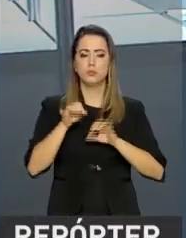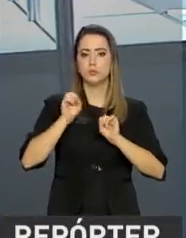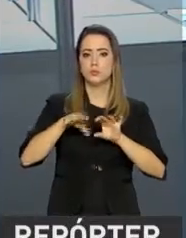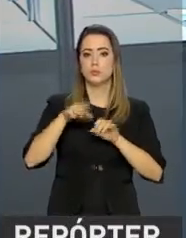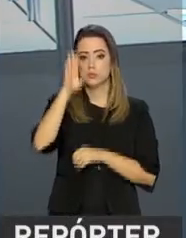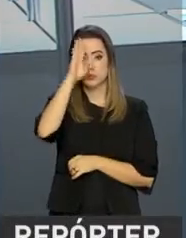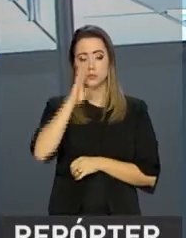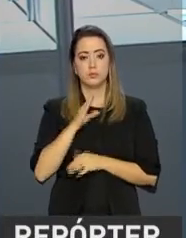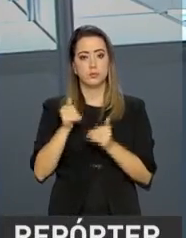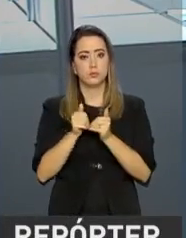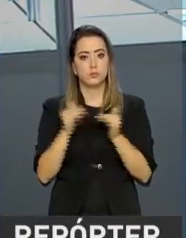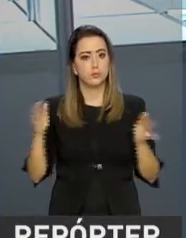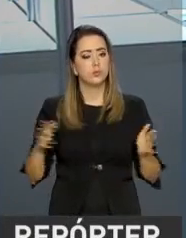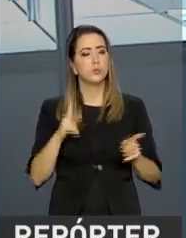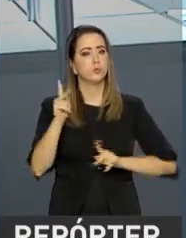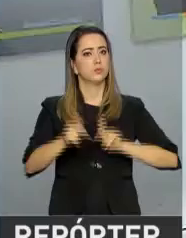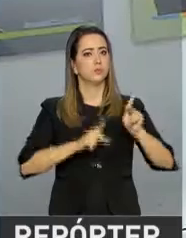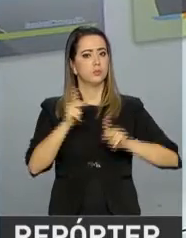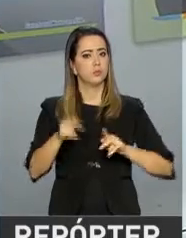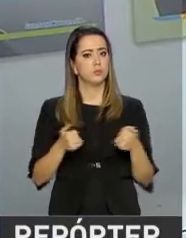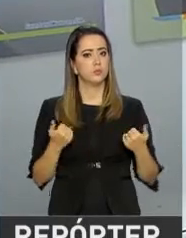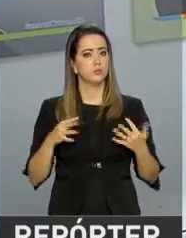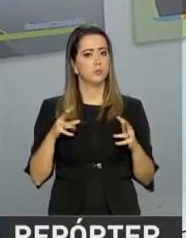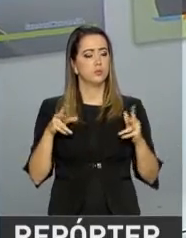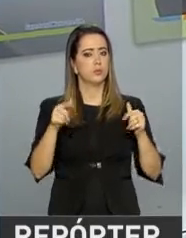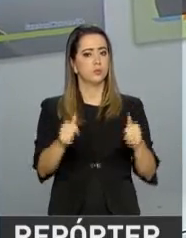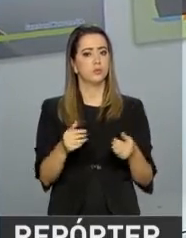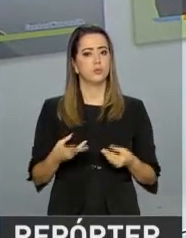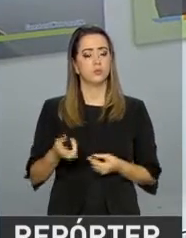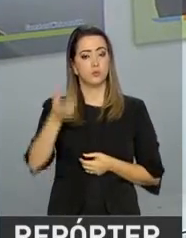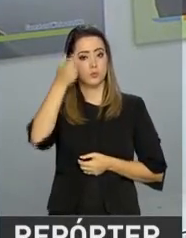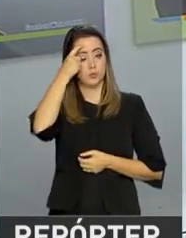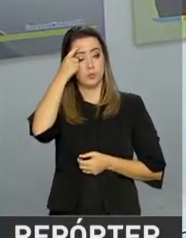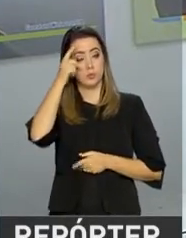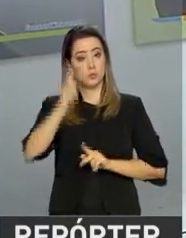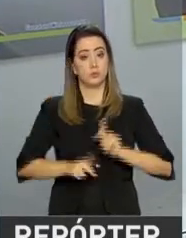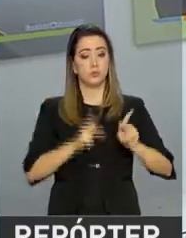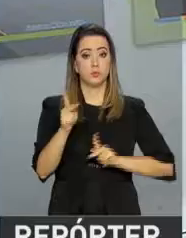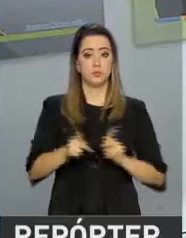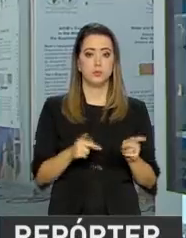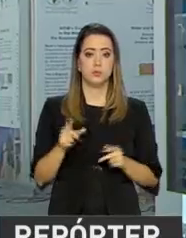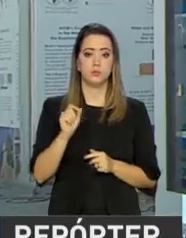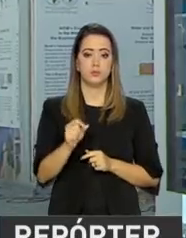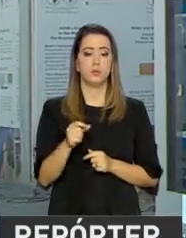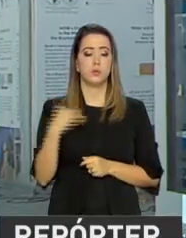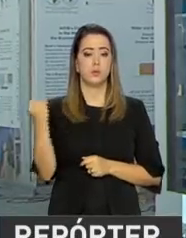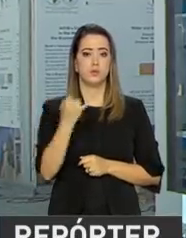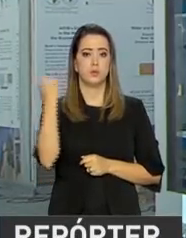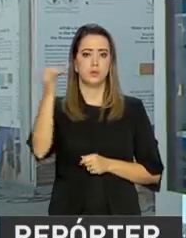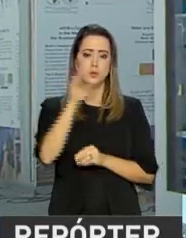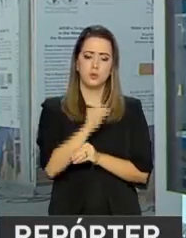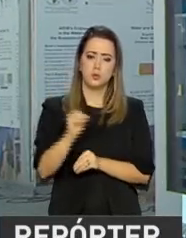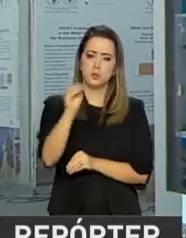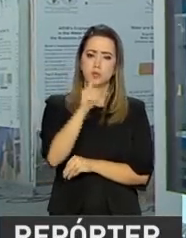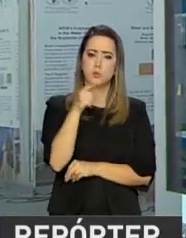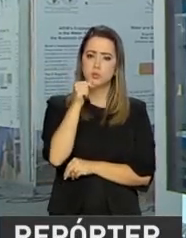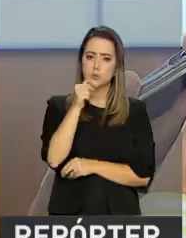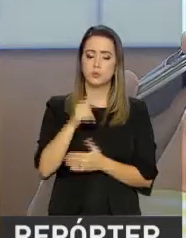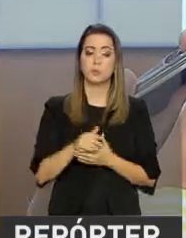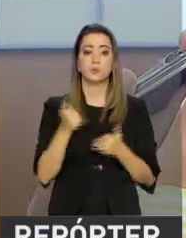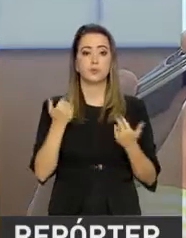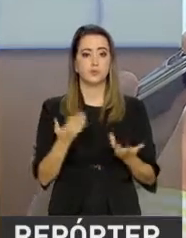gratuitas e abertas ao público tudo para conscientizar a população sobre a importância da preservação dos recursos hídricos